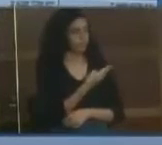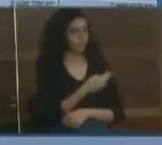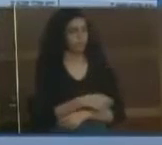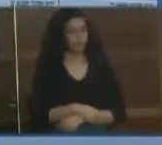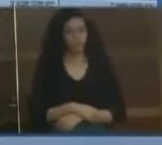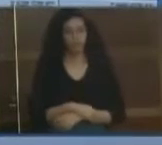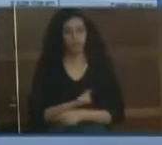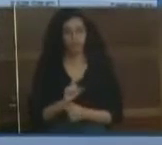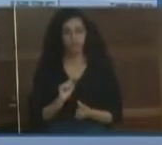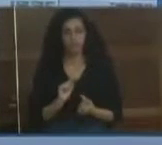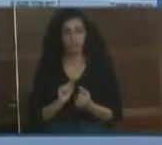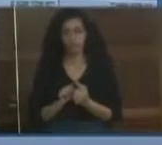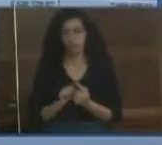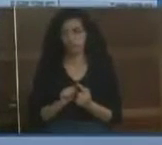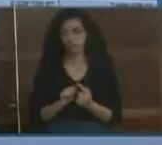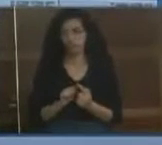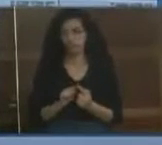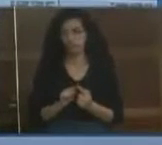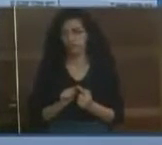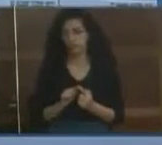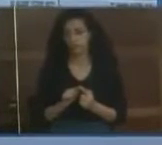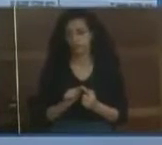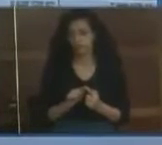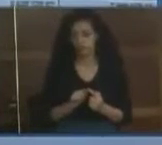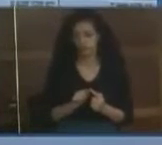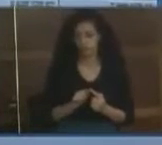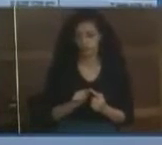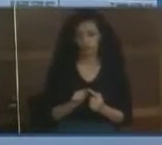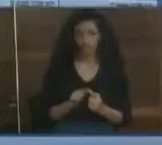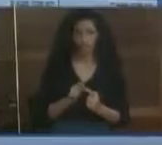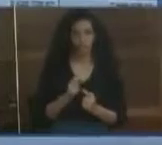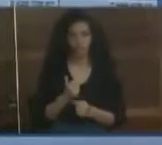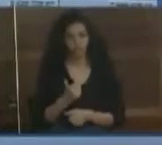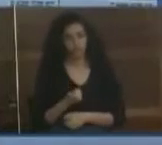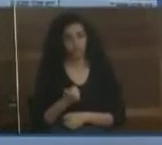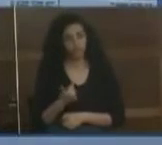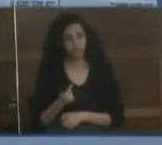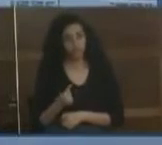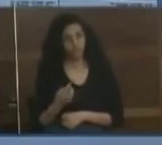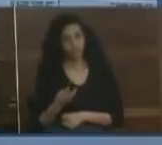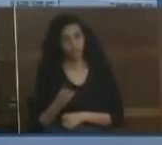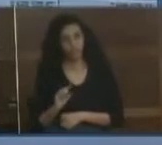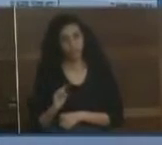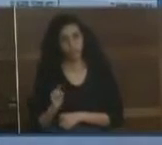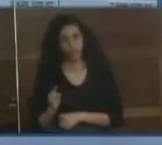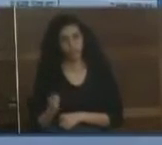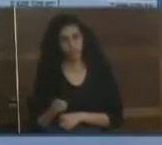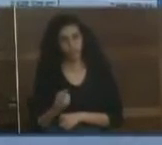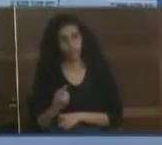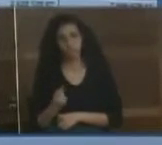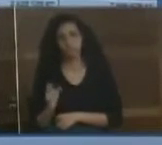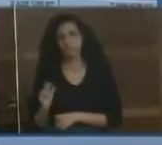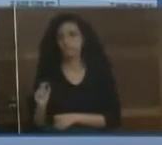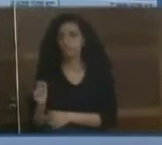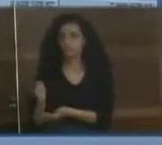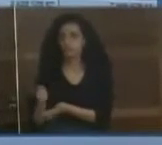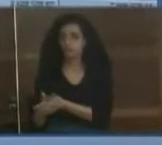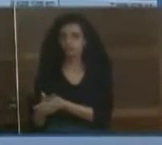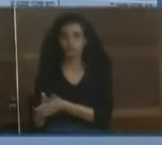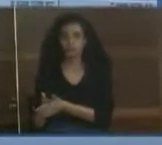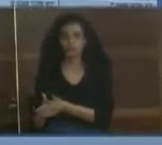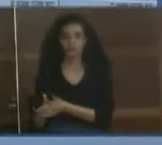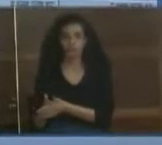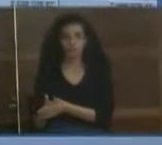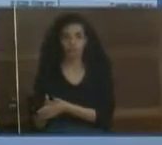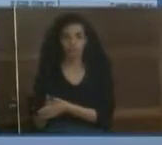512.000 reais despesas empenhadas até o 3º quadrimestre de 163 milhões 228 mil reais